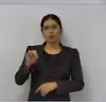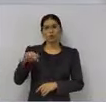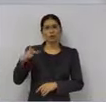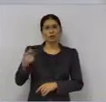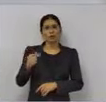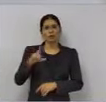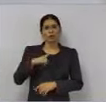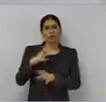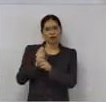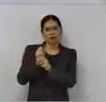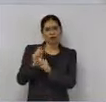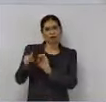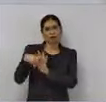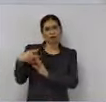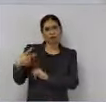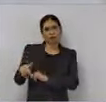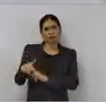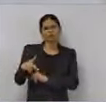Ok?